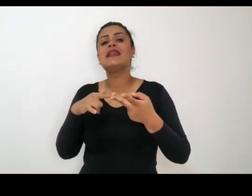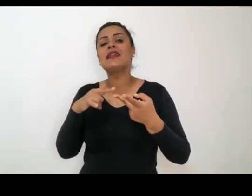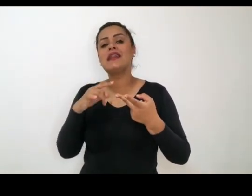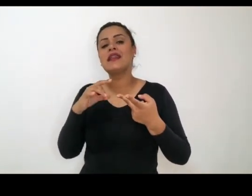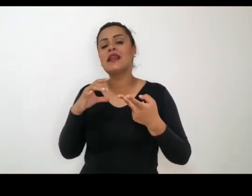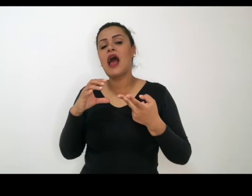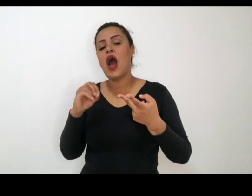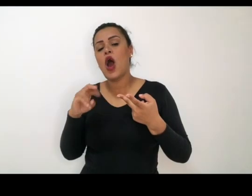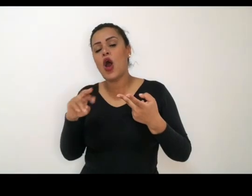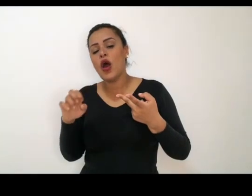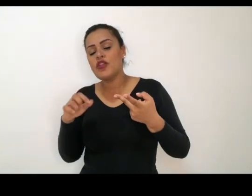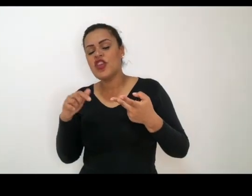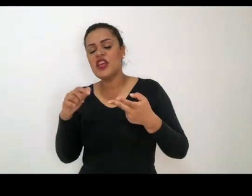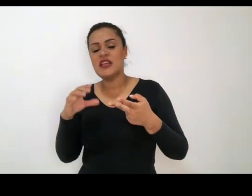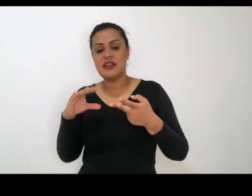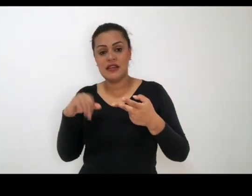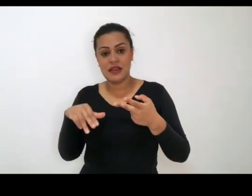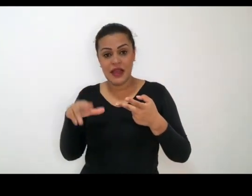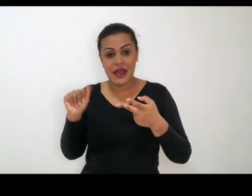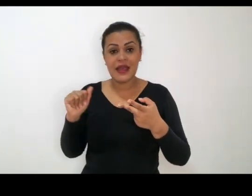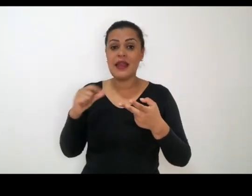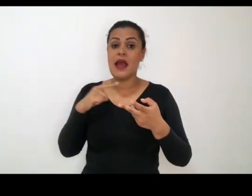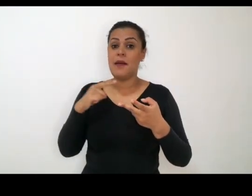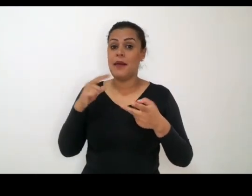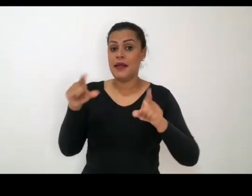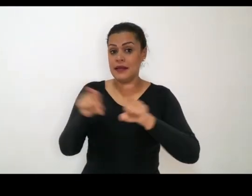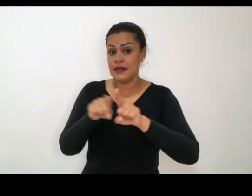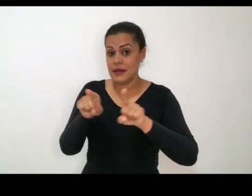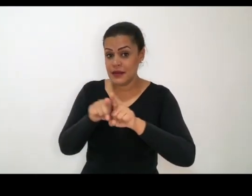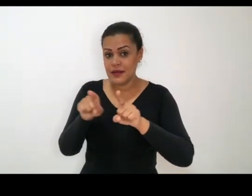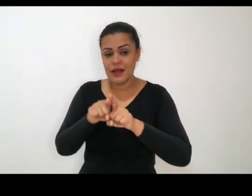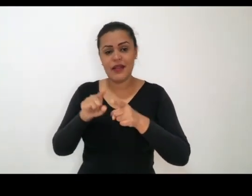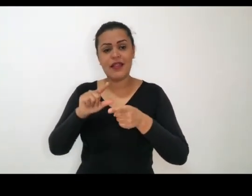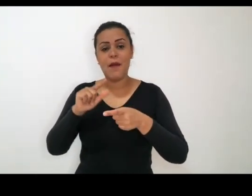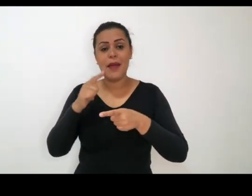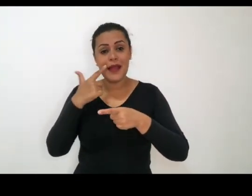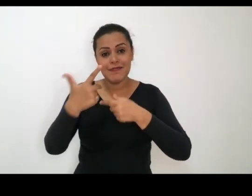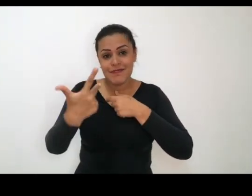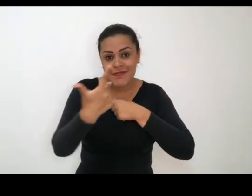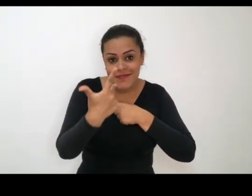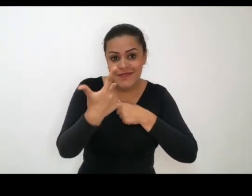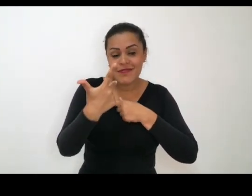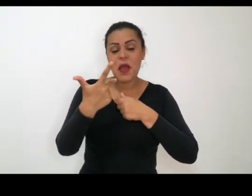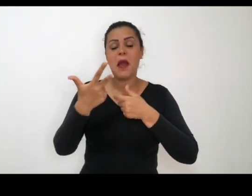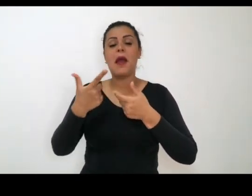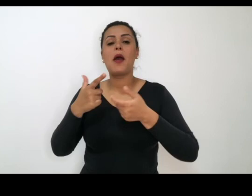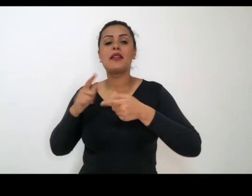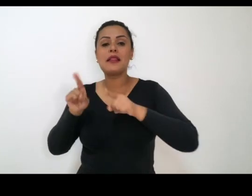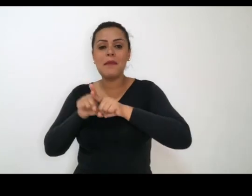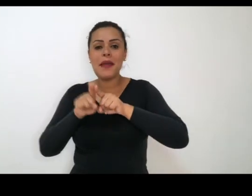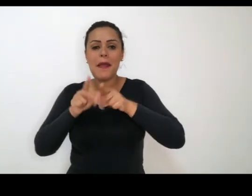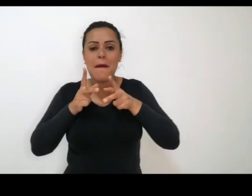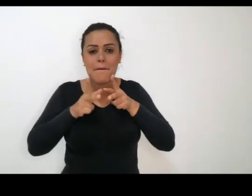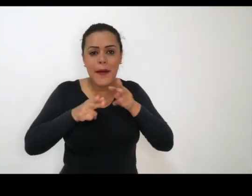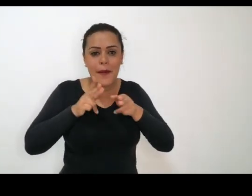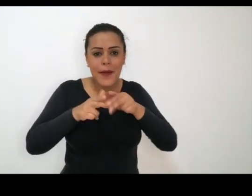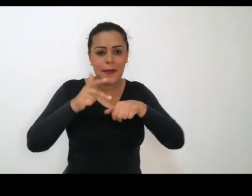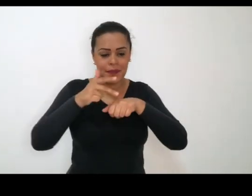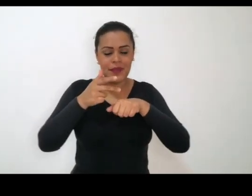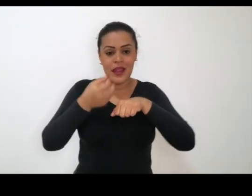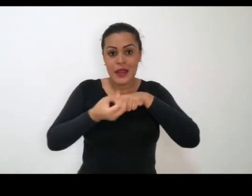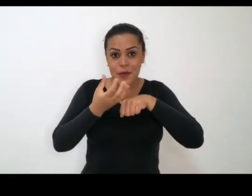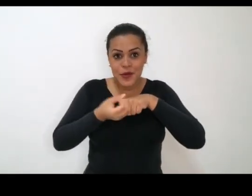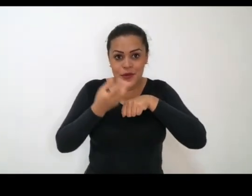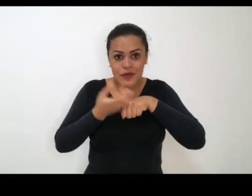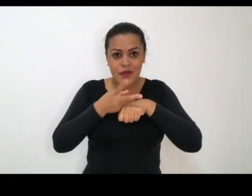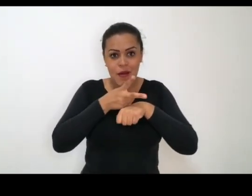participando da câmera, como participando também da produção, então, ou da sonorização, né? A gente está falando de